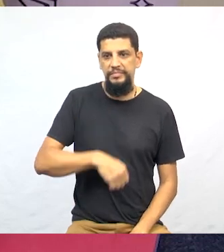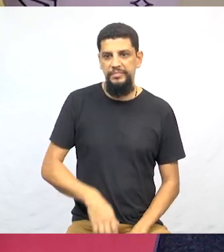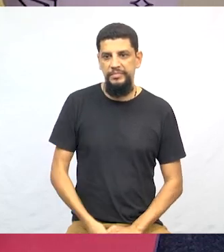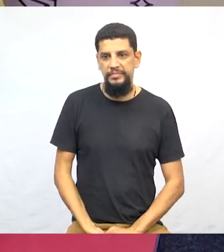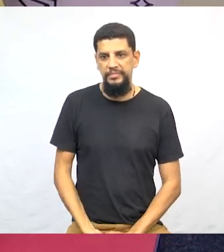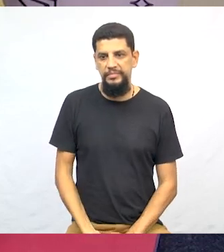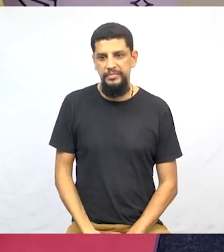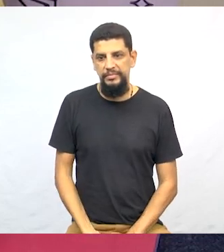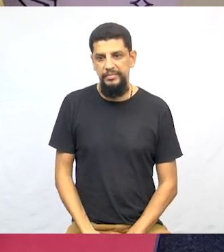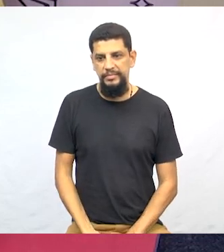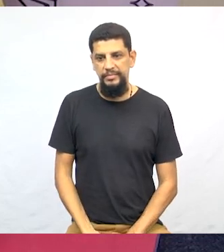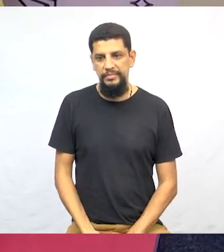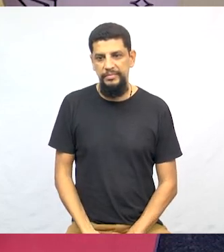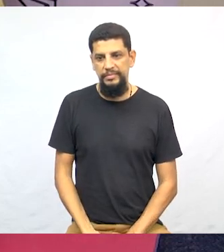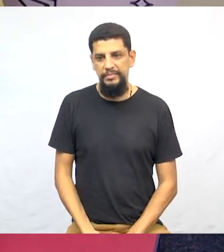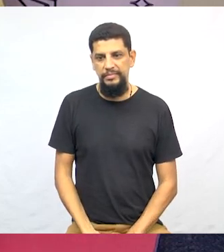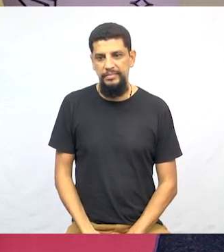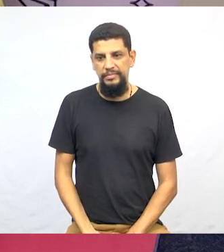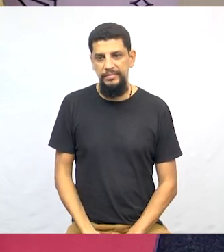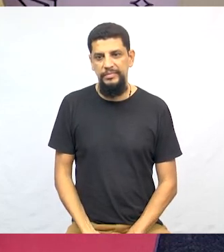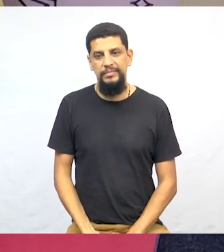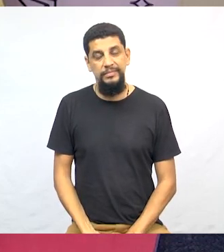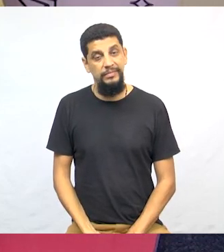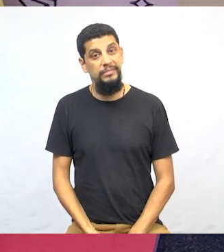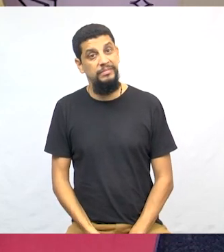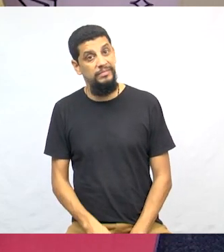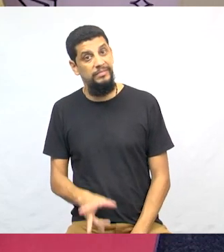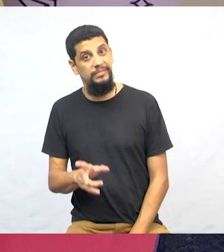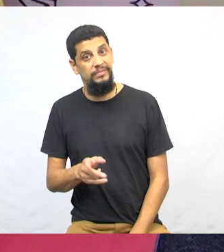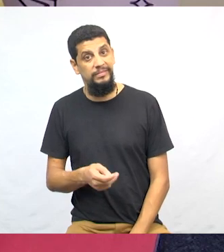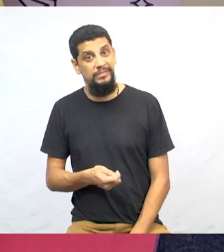Vamos lá. Vamos ver.